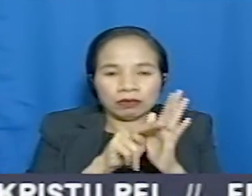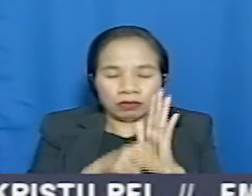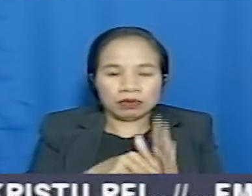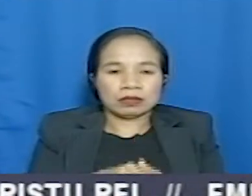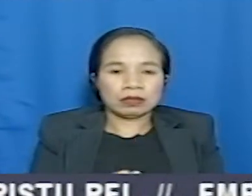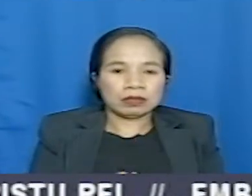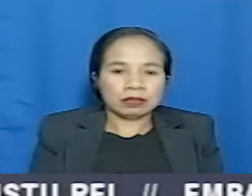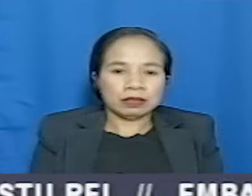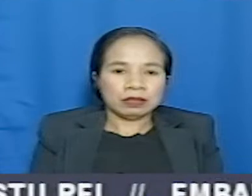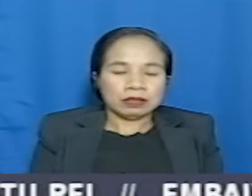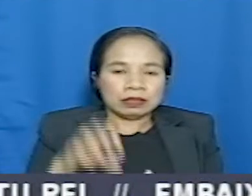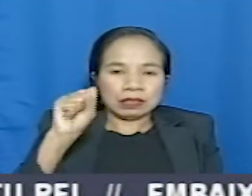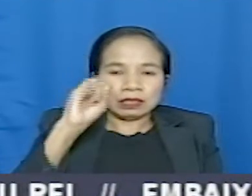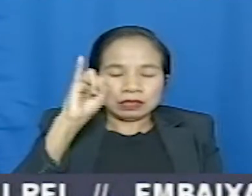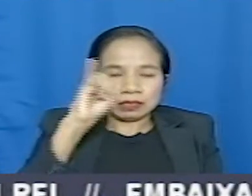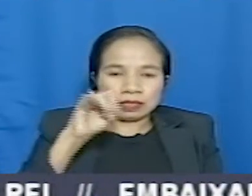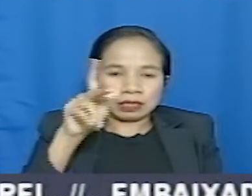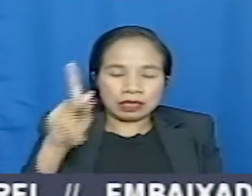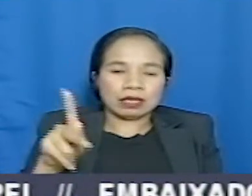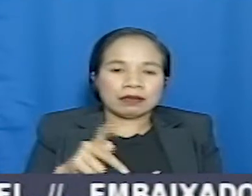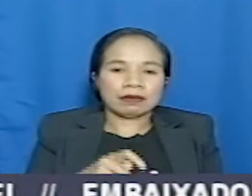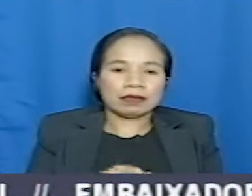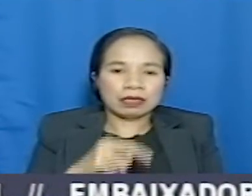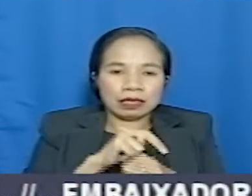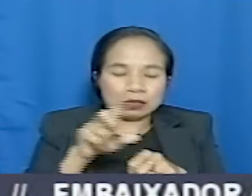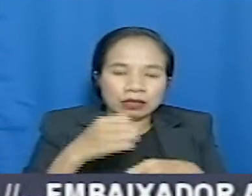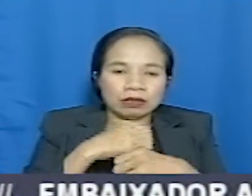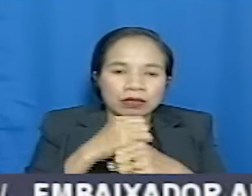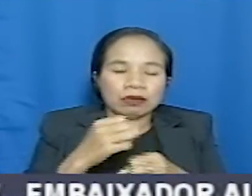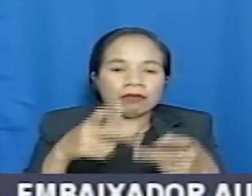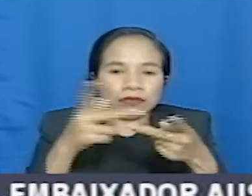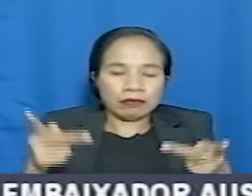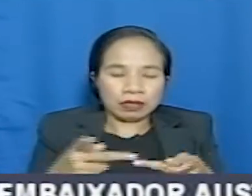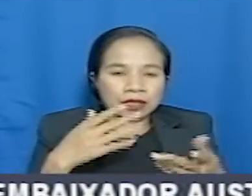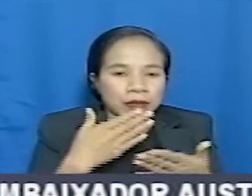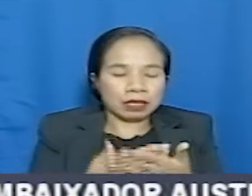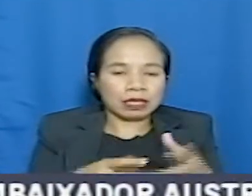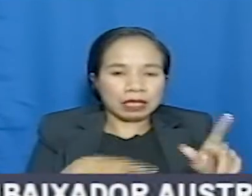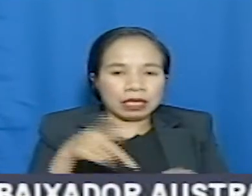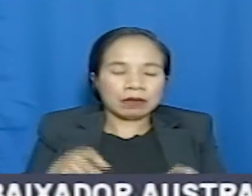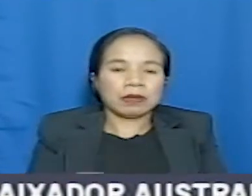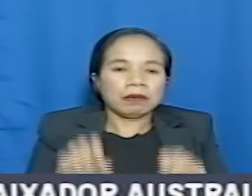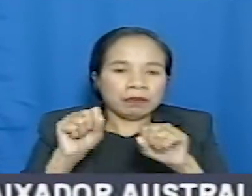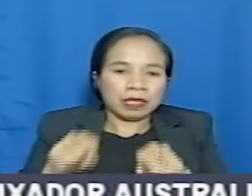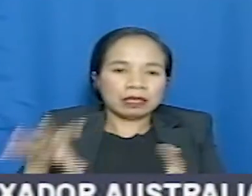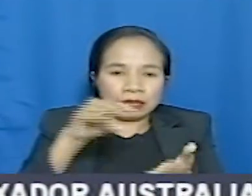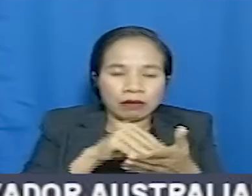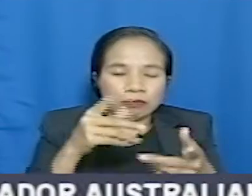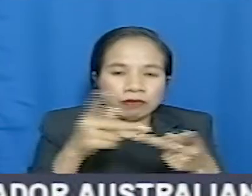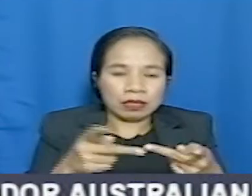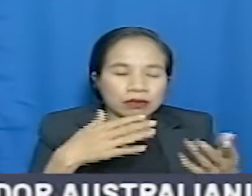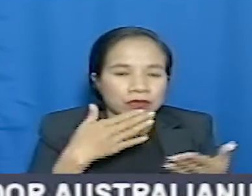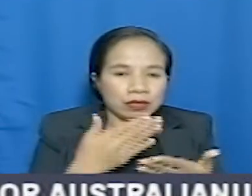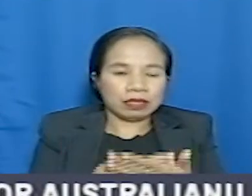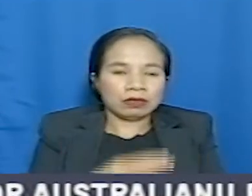no centro de gestão crise COVID-19 nacional, atu cria condição dia, nune paciente bele tau fatin ho digno.